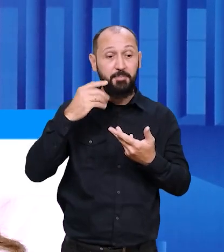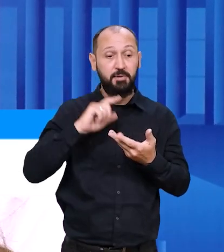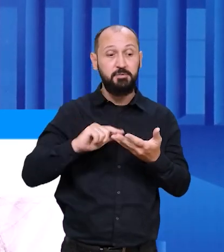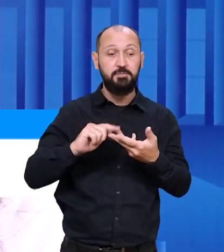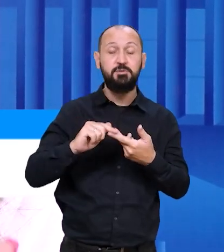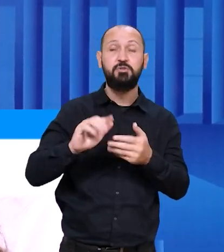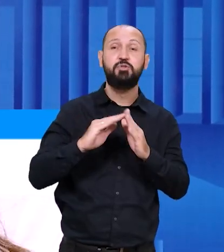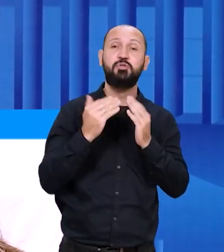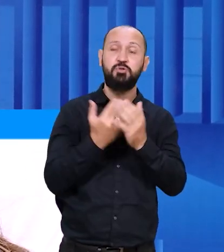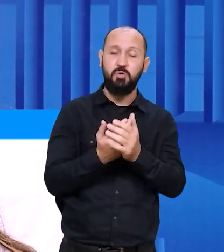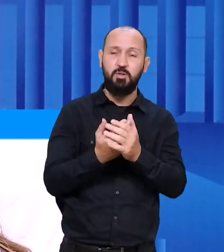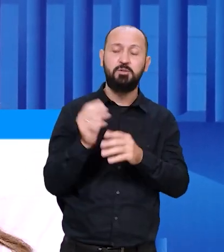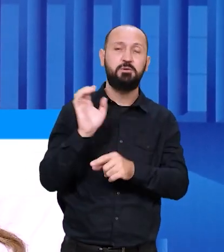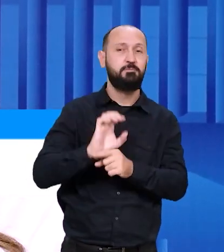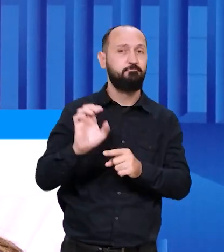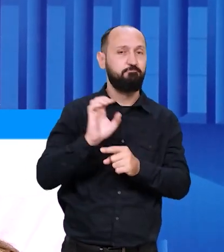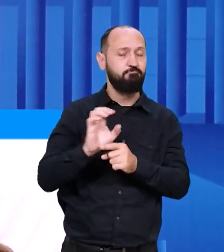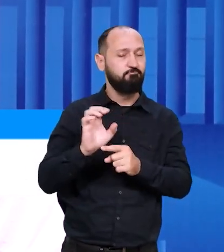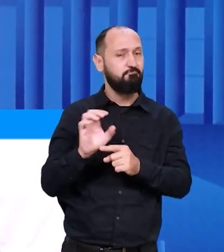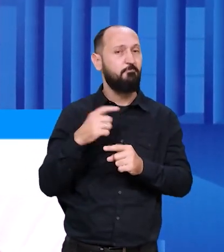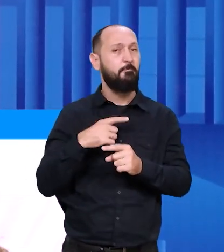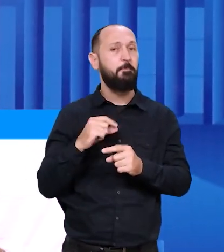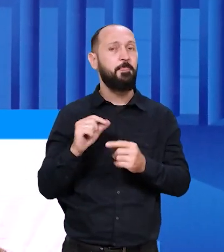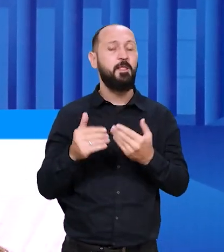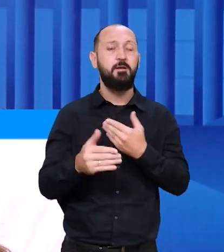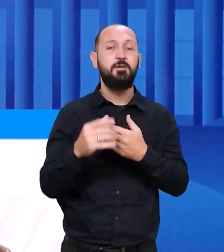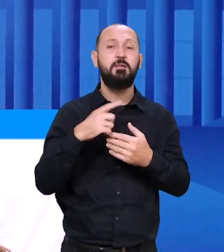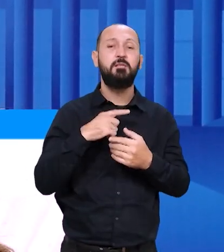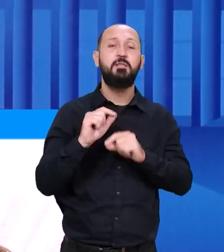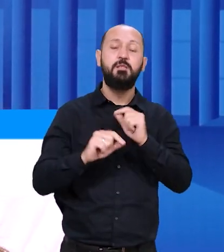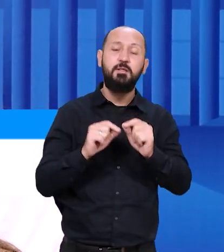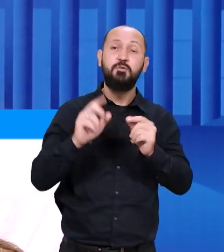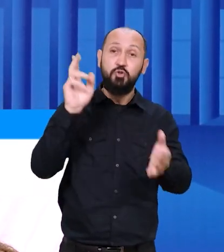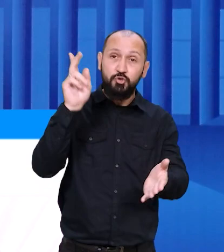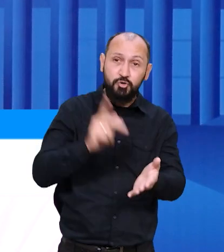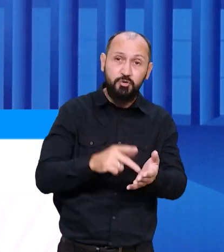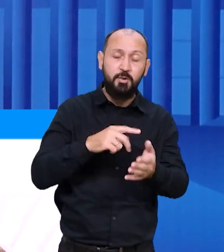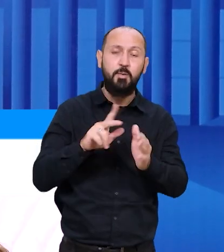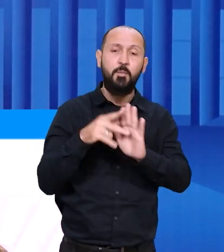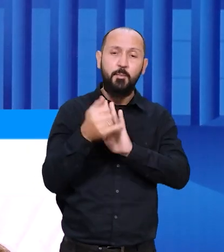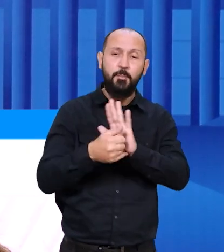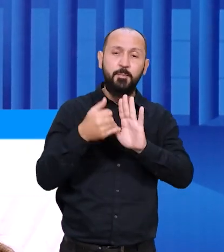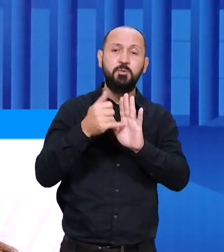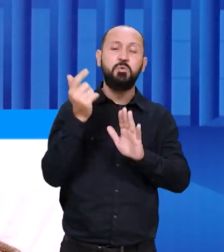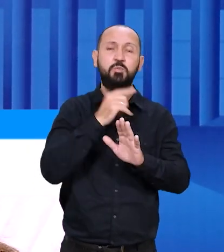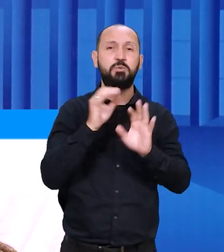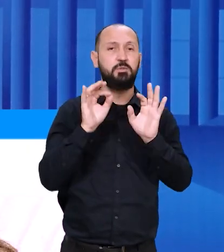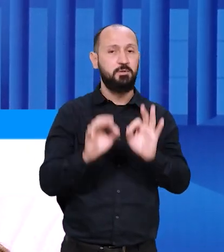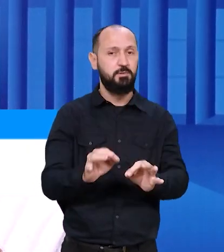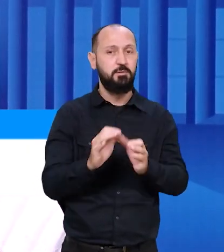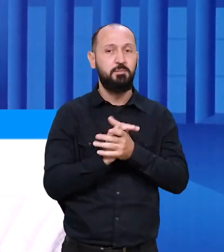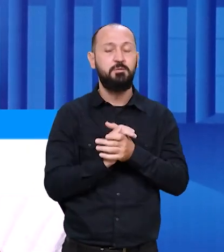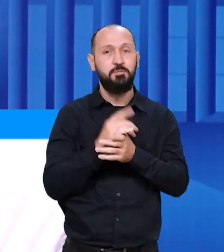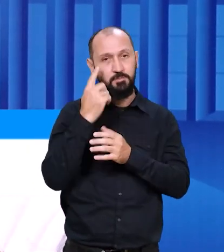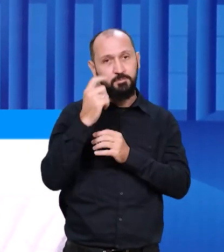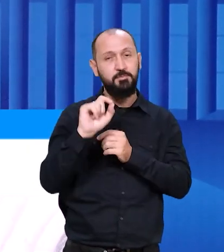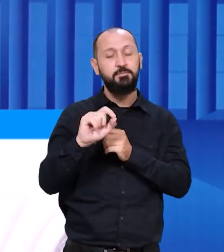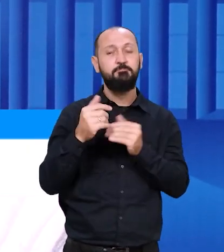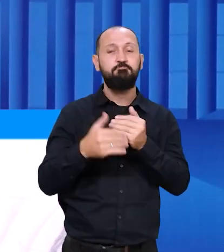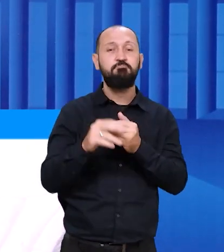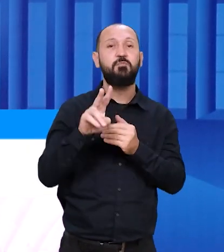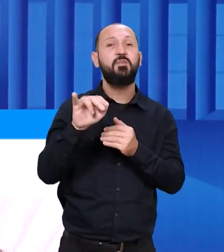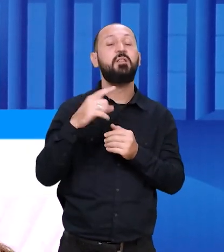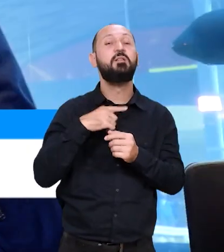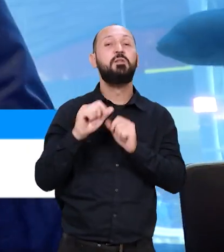foram várias experiências de várias escolas do estado, dos estados, que trouxeram realmente projetos